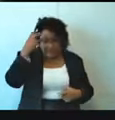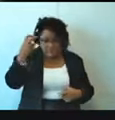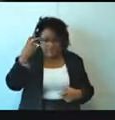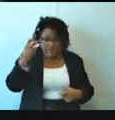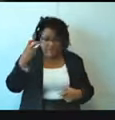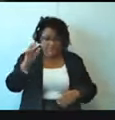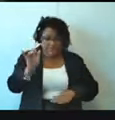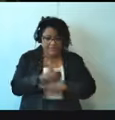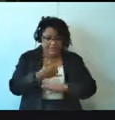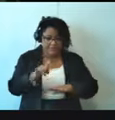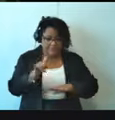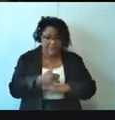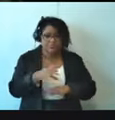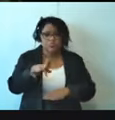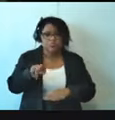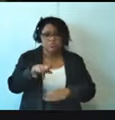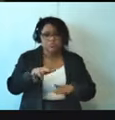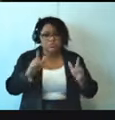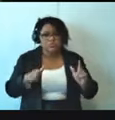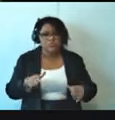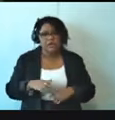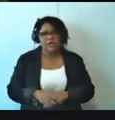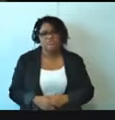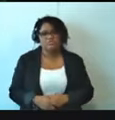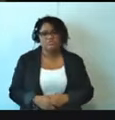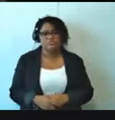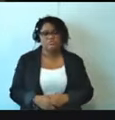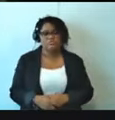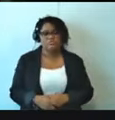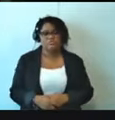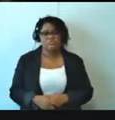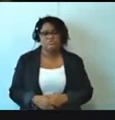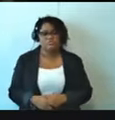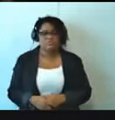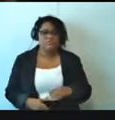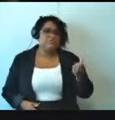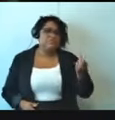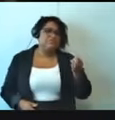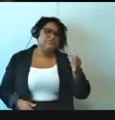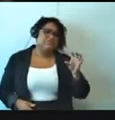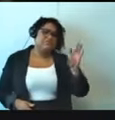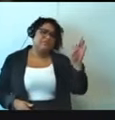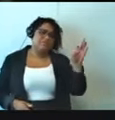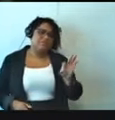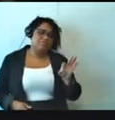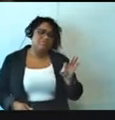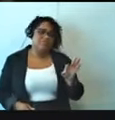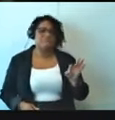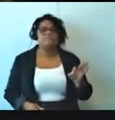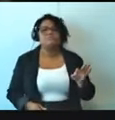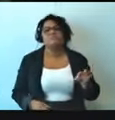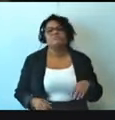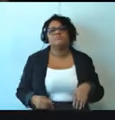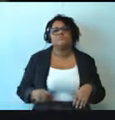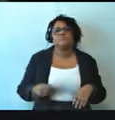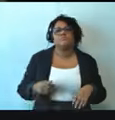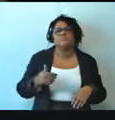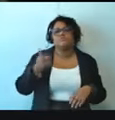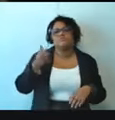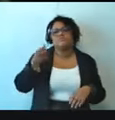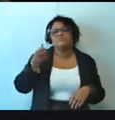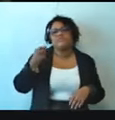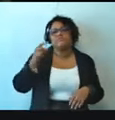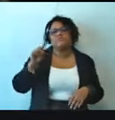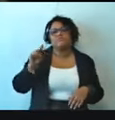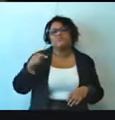motocicleta é 16% do fluxo de veículos e a bicicleta é 0,4% do fluxo de veículos, nós temos que